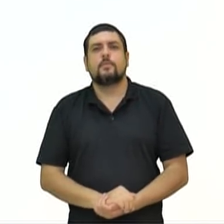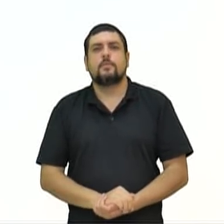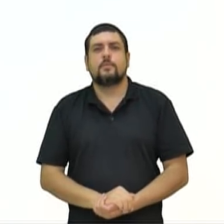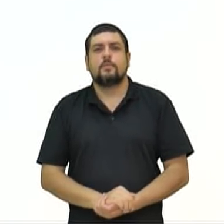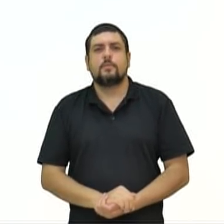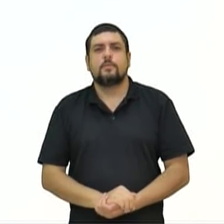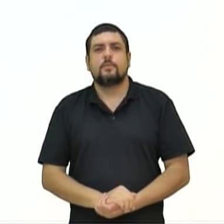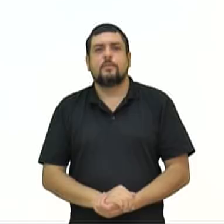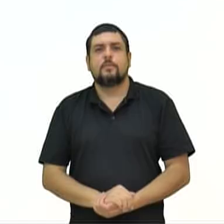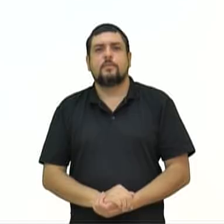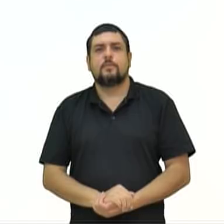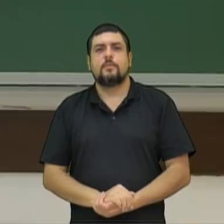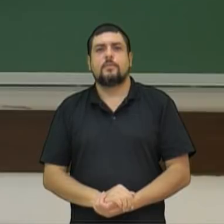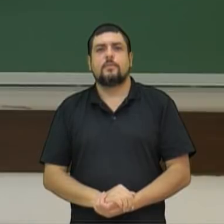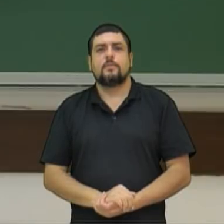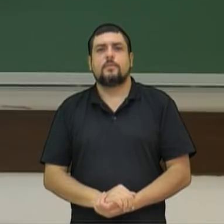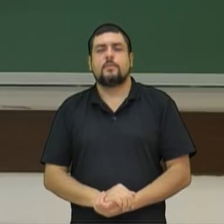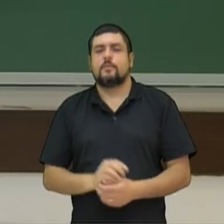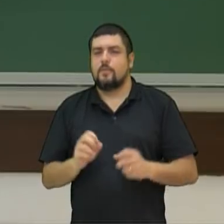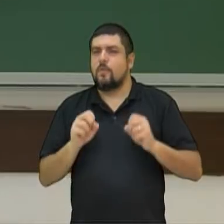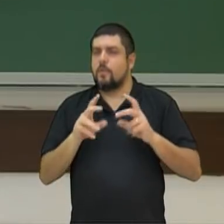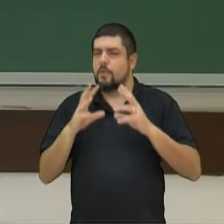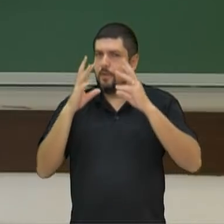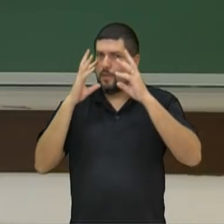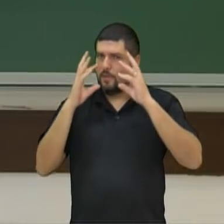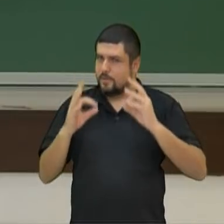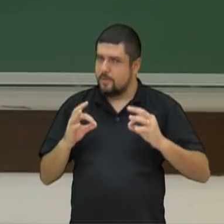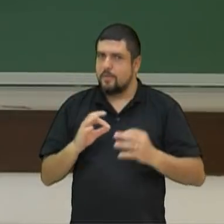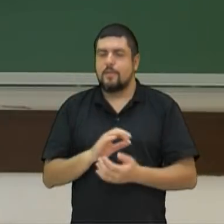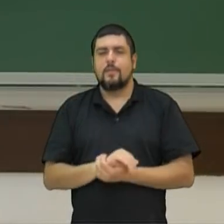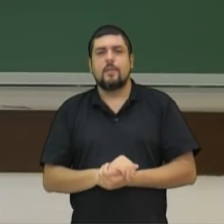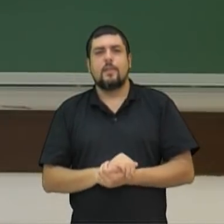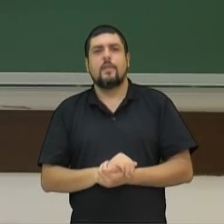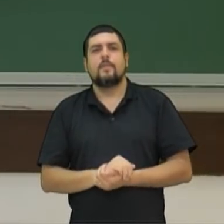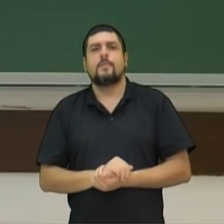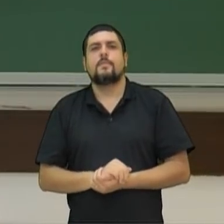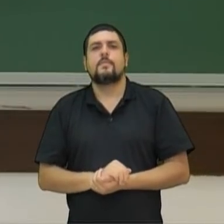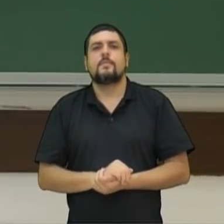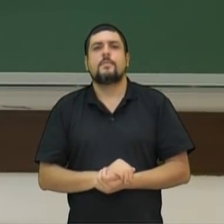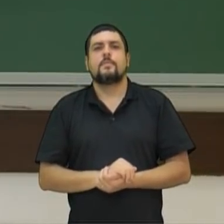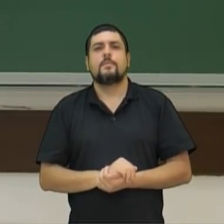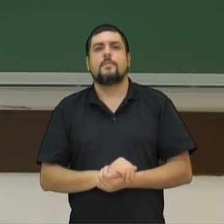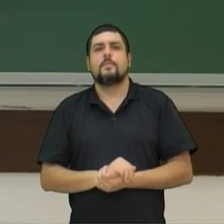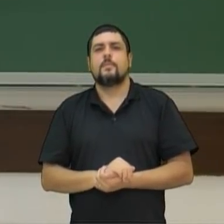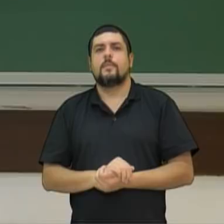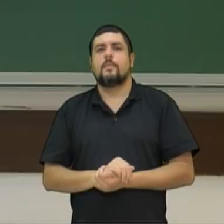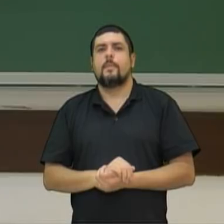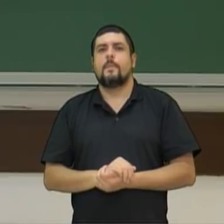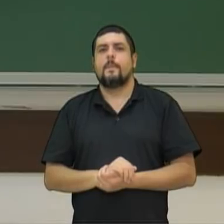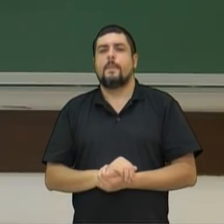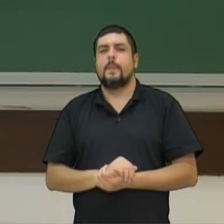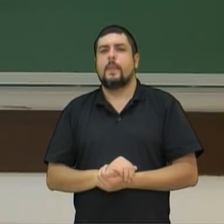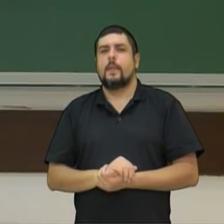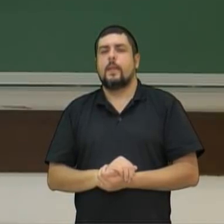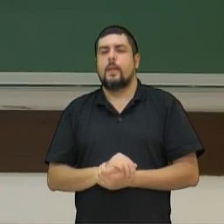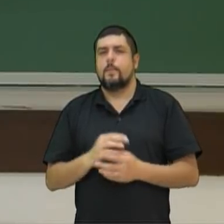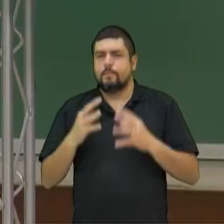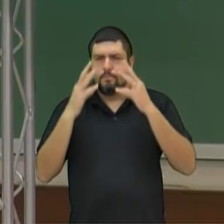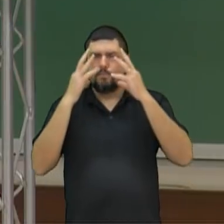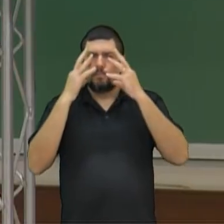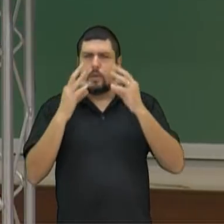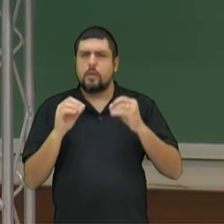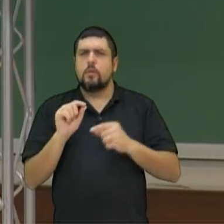manganês. Perfeito? Atenção às coisas. Seguindo a aula de hoje, um outro fique atento. Fique atento com o